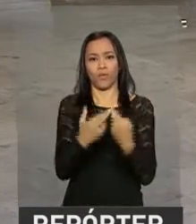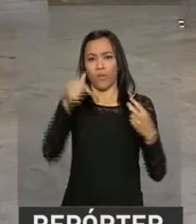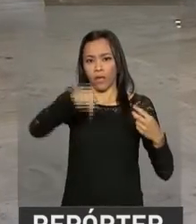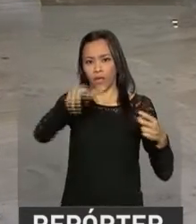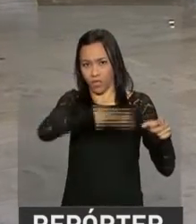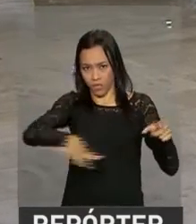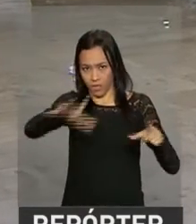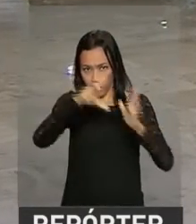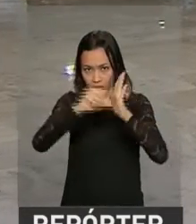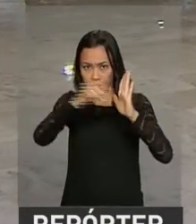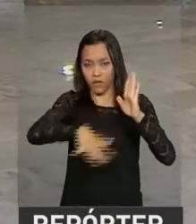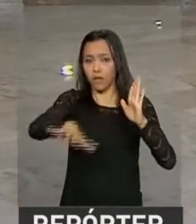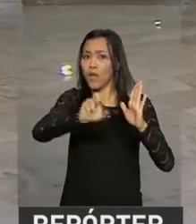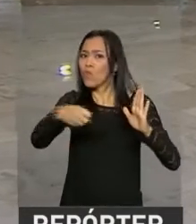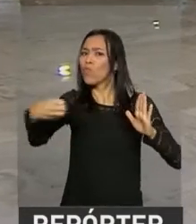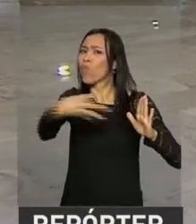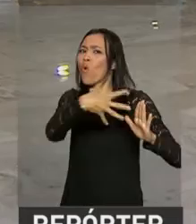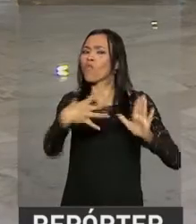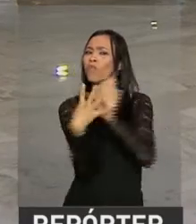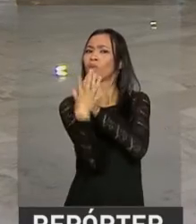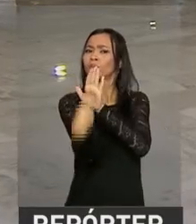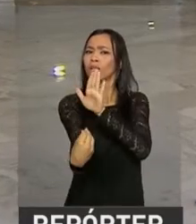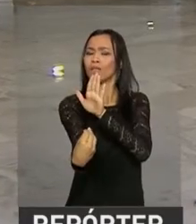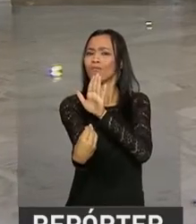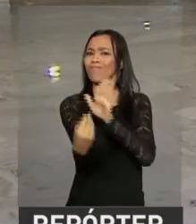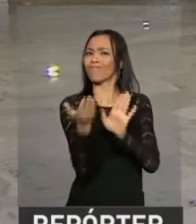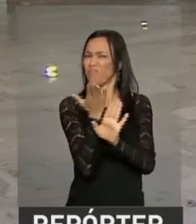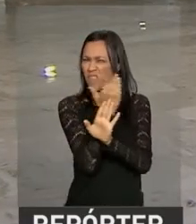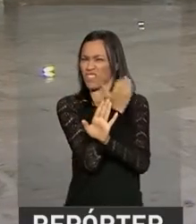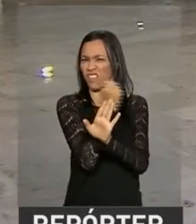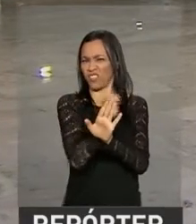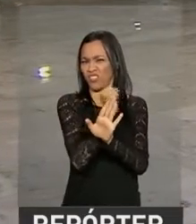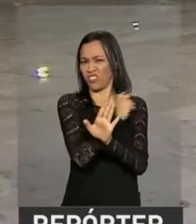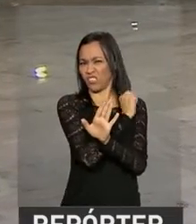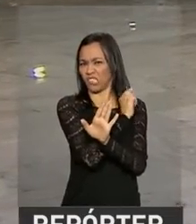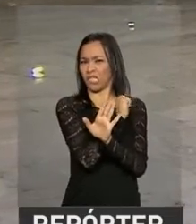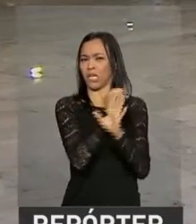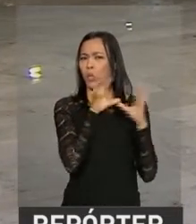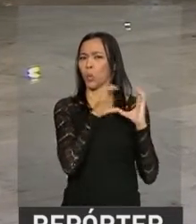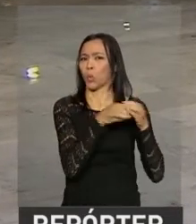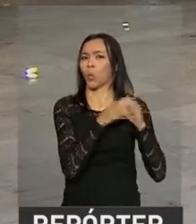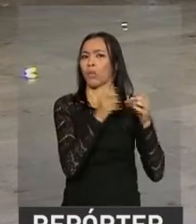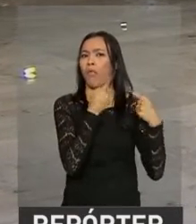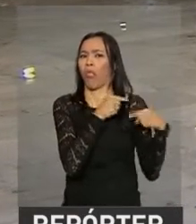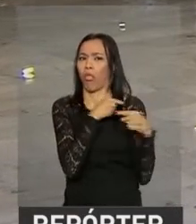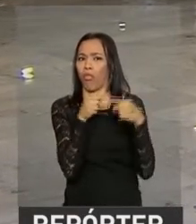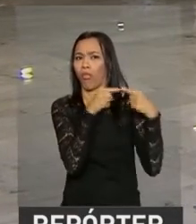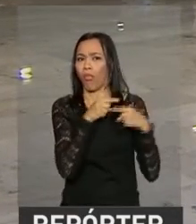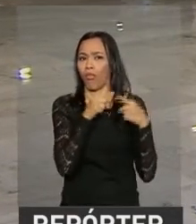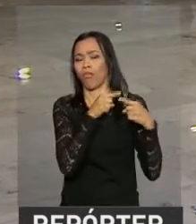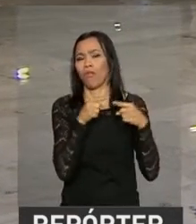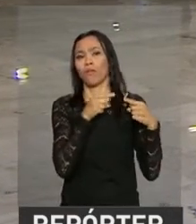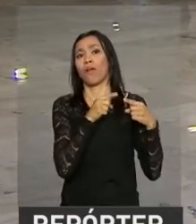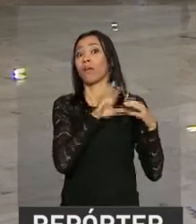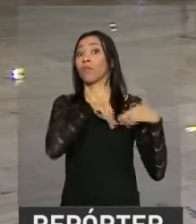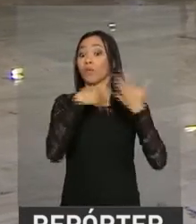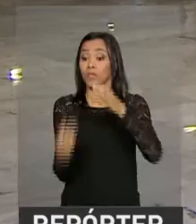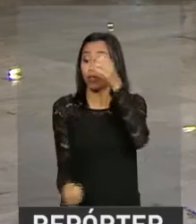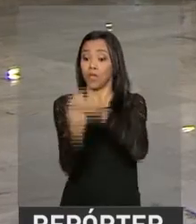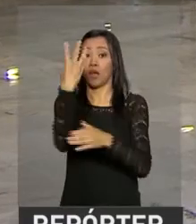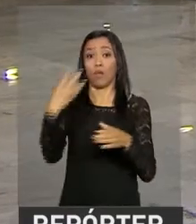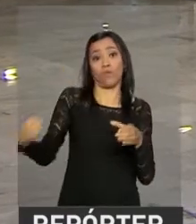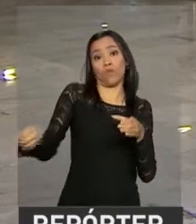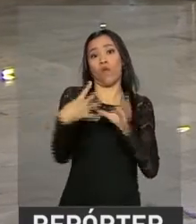de Desenvolvimento Produtivo é o novo formato daquelas antigas câmaras setoriais que foram recriadas. A determinação de